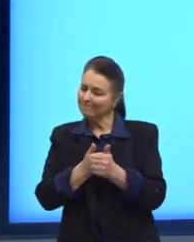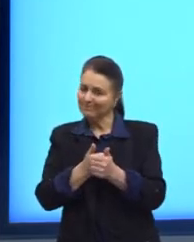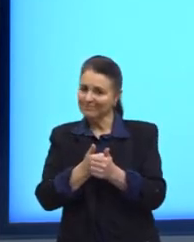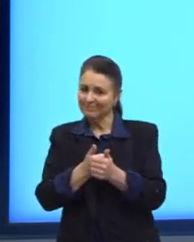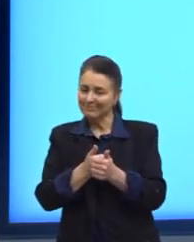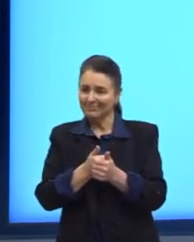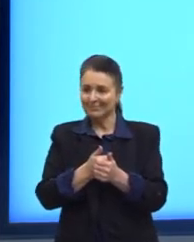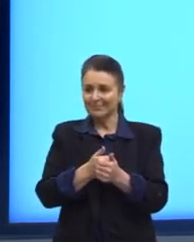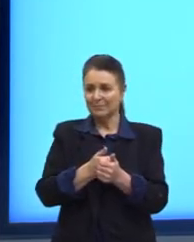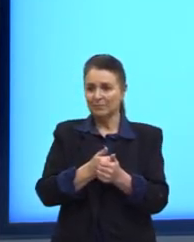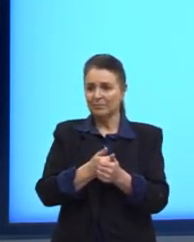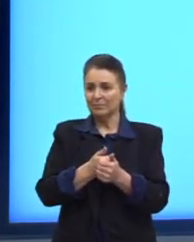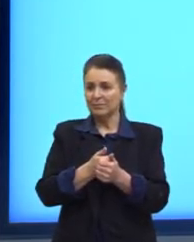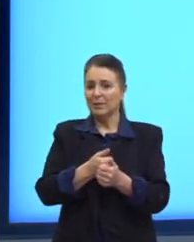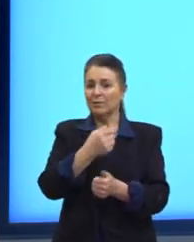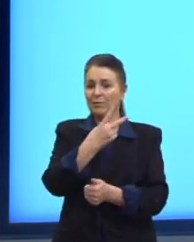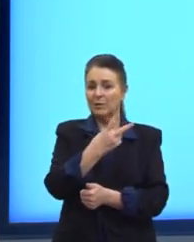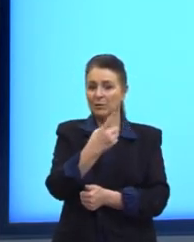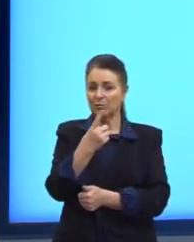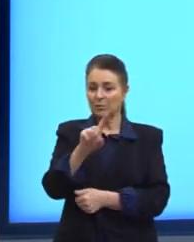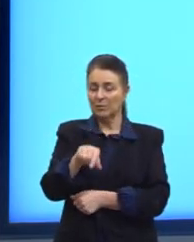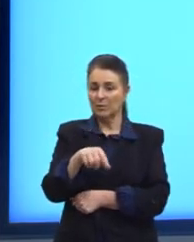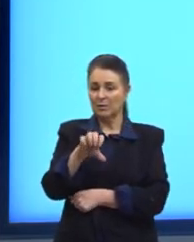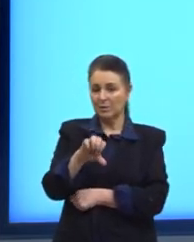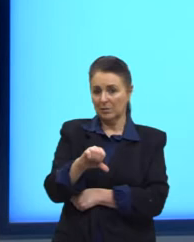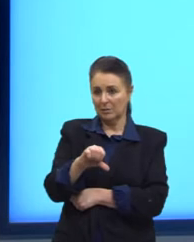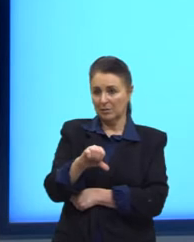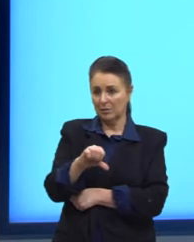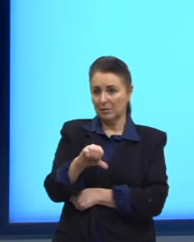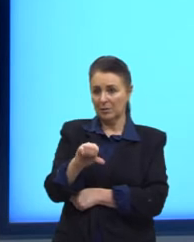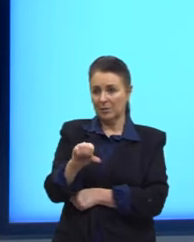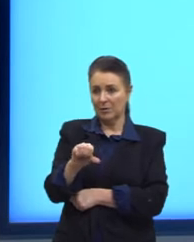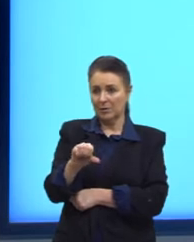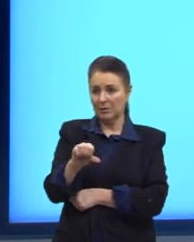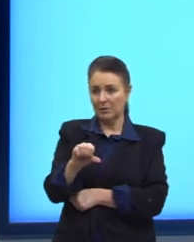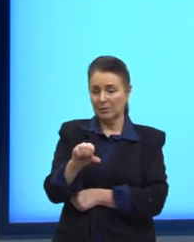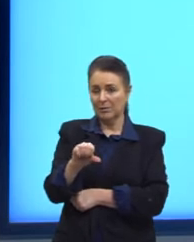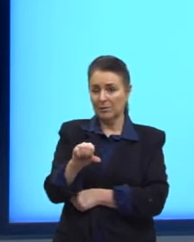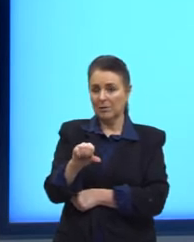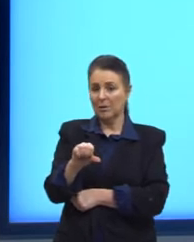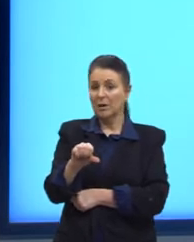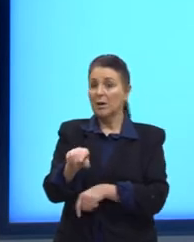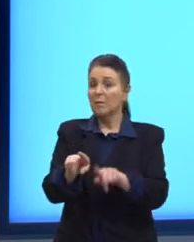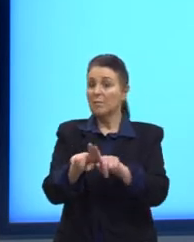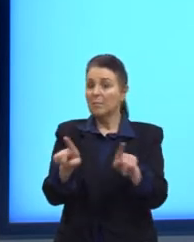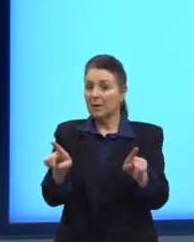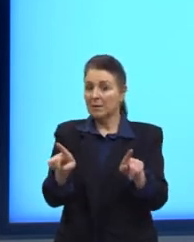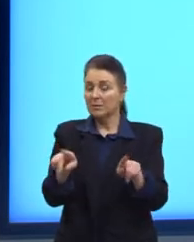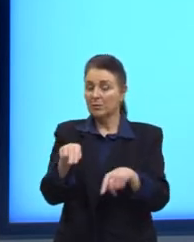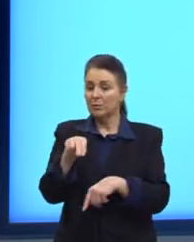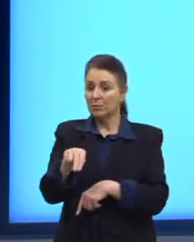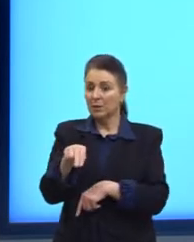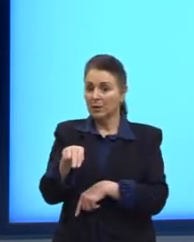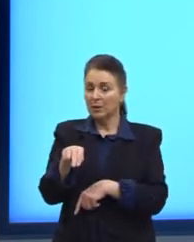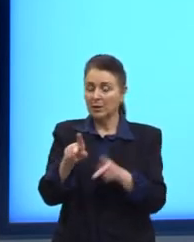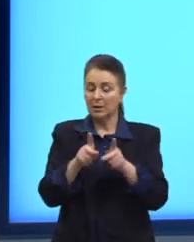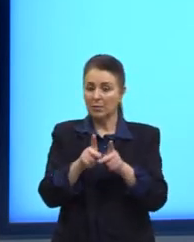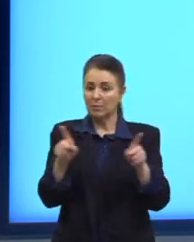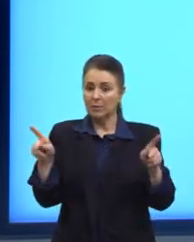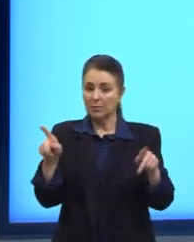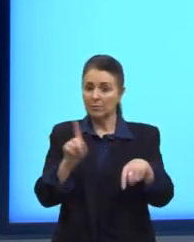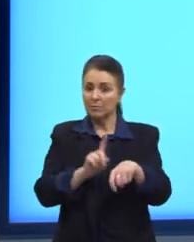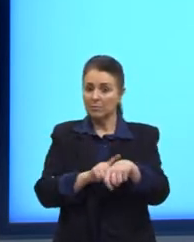bem aproximadamente 21,9 só que a gente busca né o n seria um período de tempo